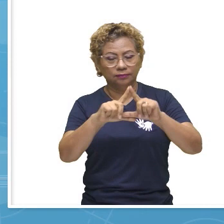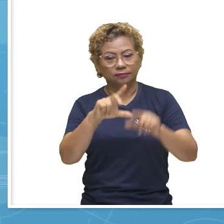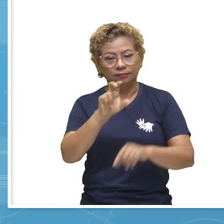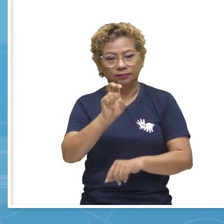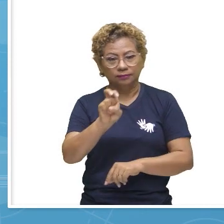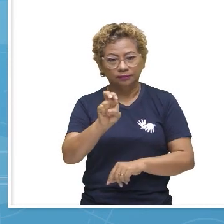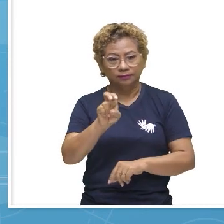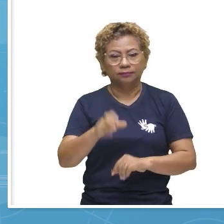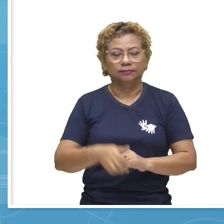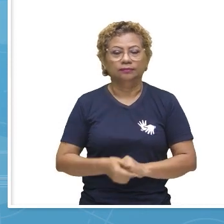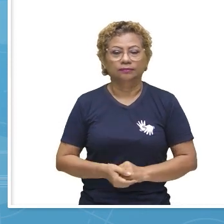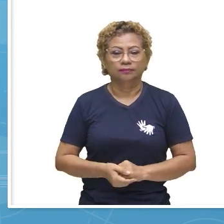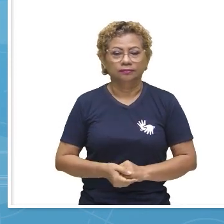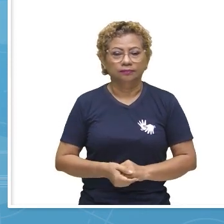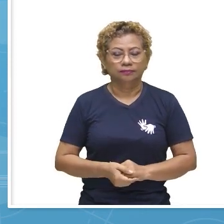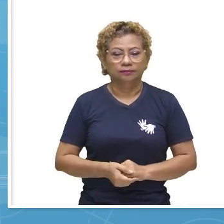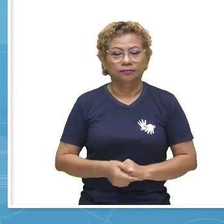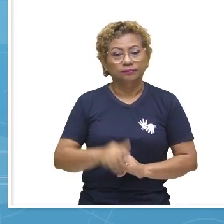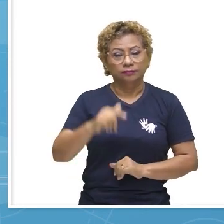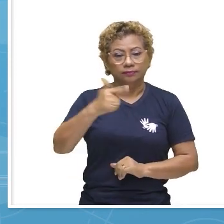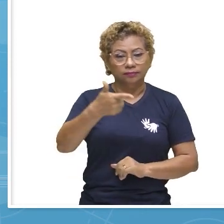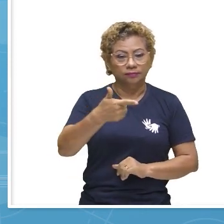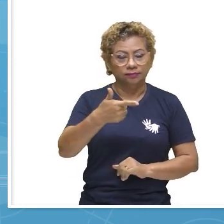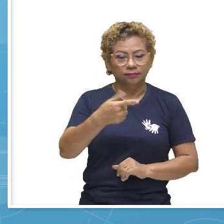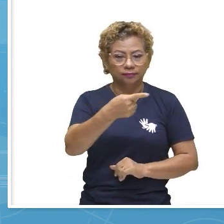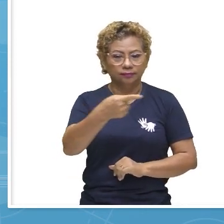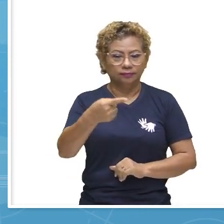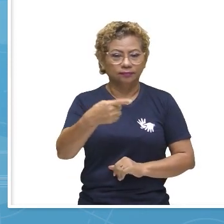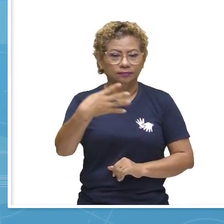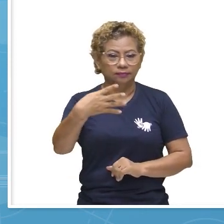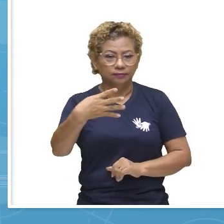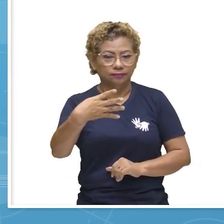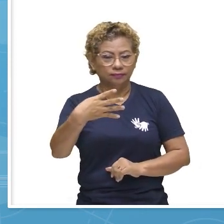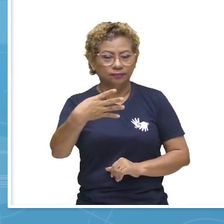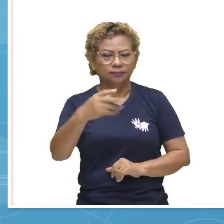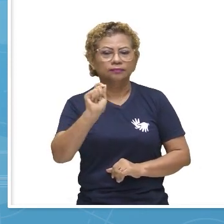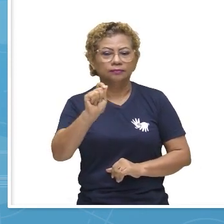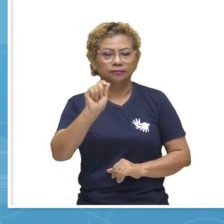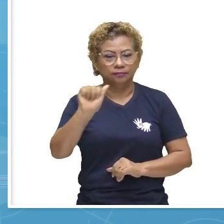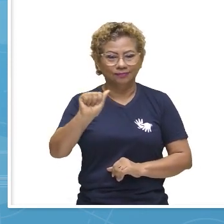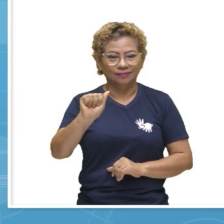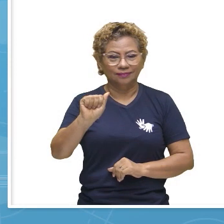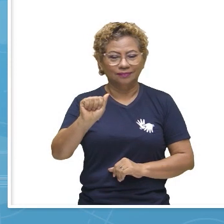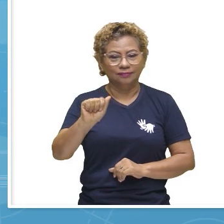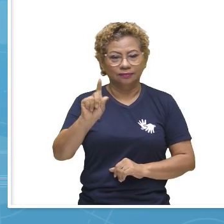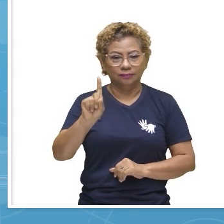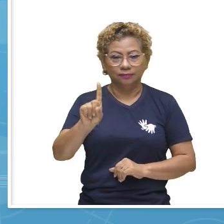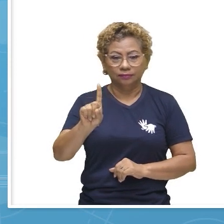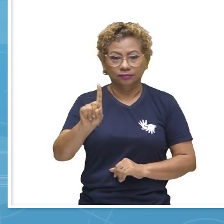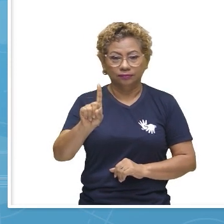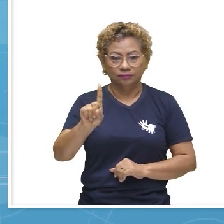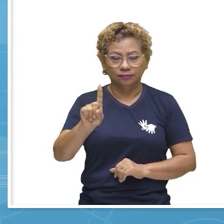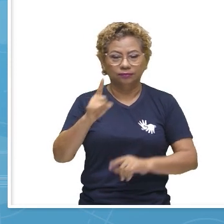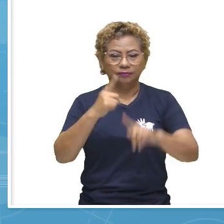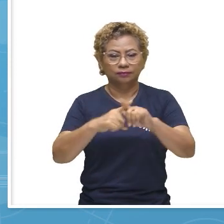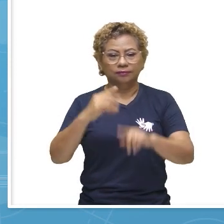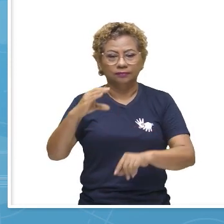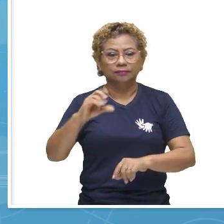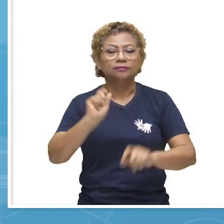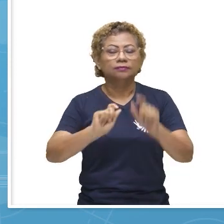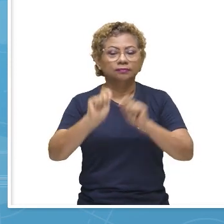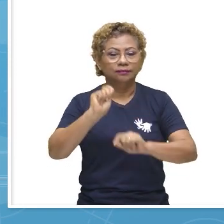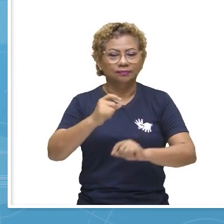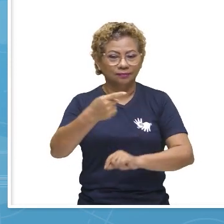ao quadrado, menos 4 vezes A, quem é A? 1, vezes